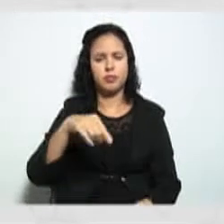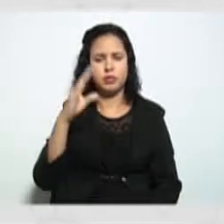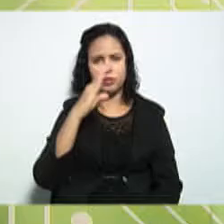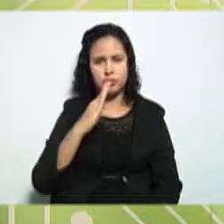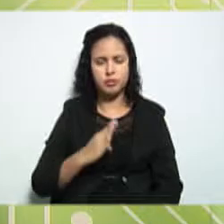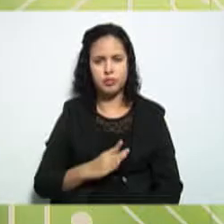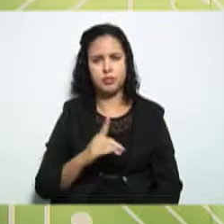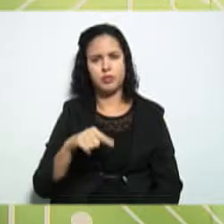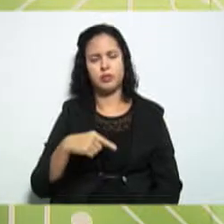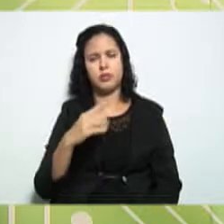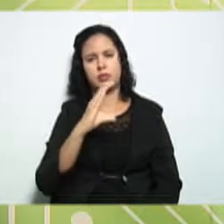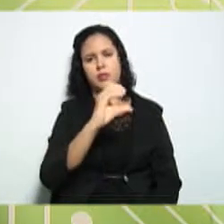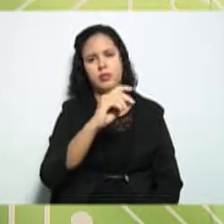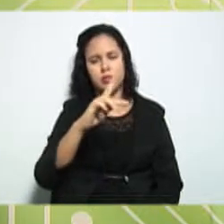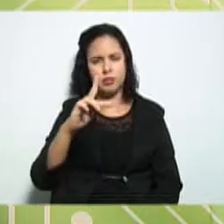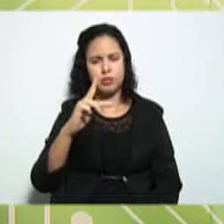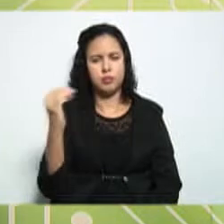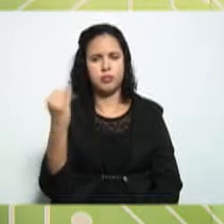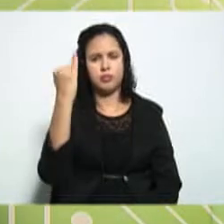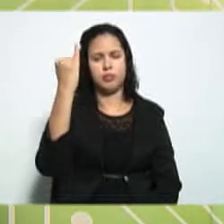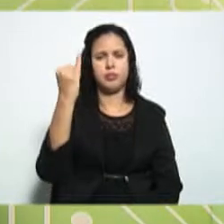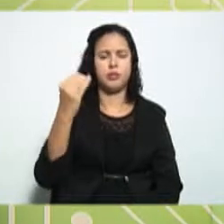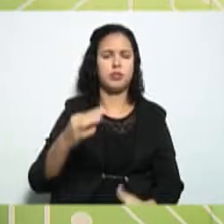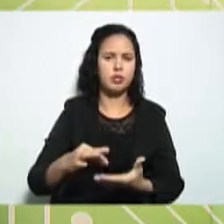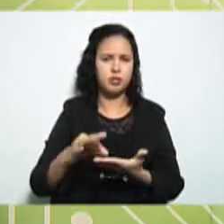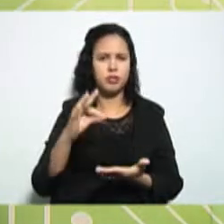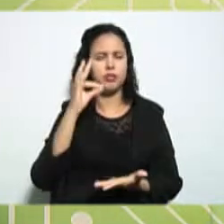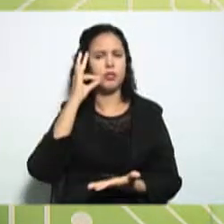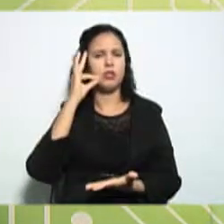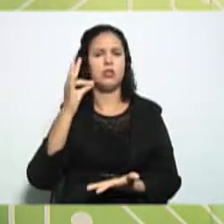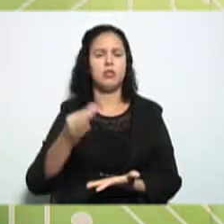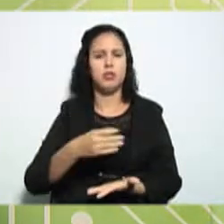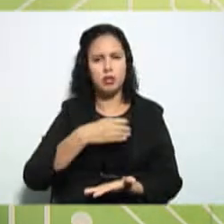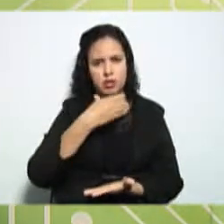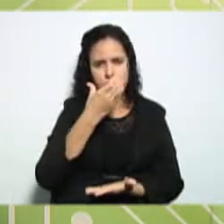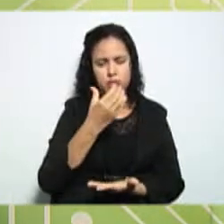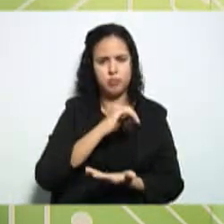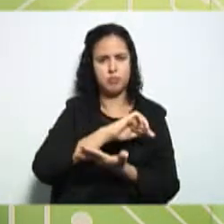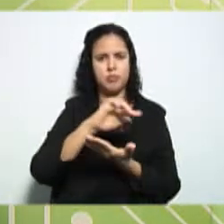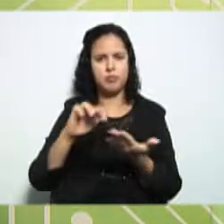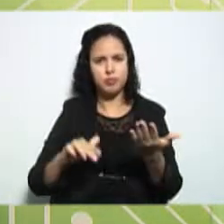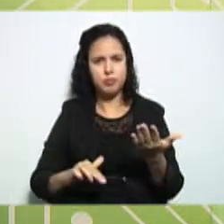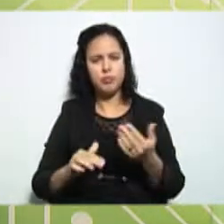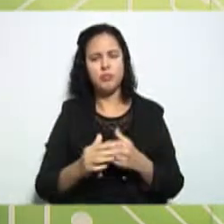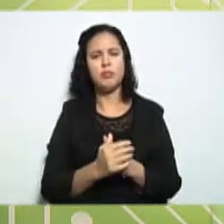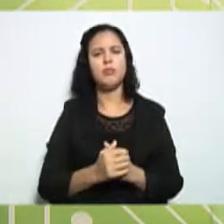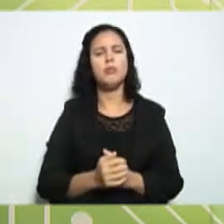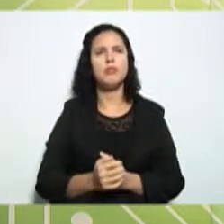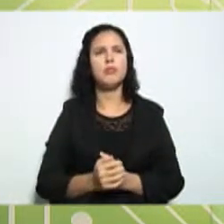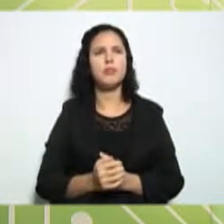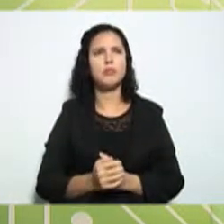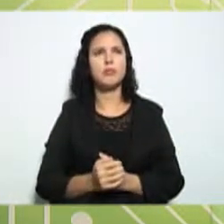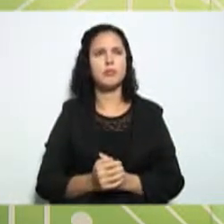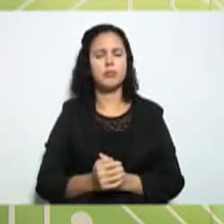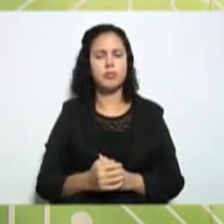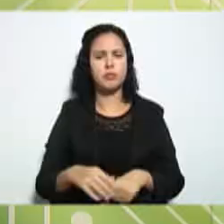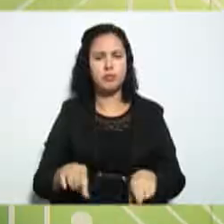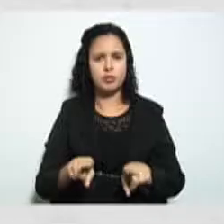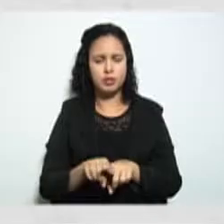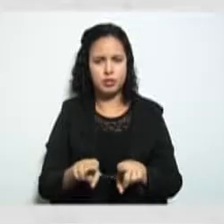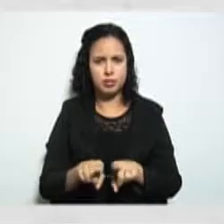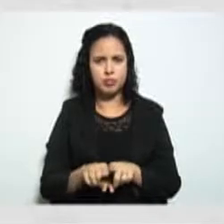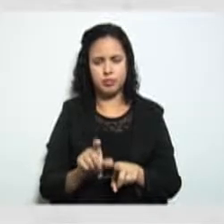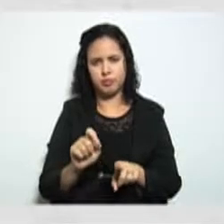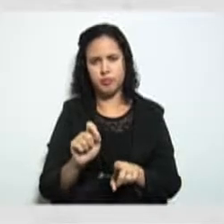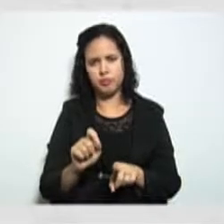café, para o cacau, são alguns ramos que estão organizados em cooperativas no nosso país. E ainda a gente tem cooperativismo